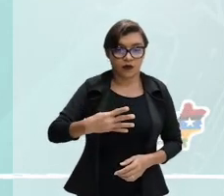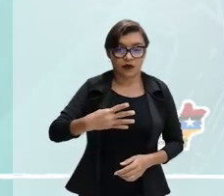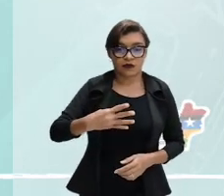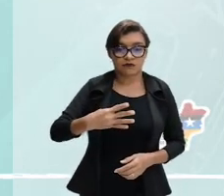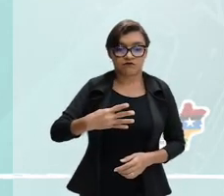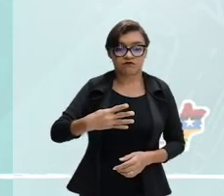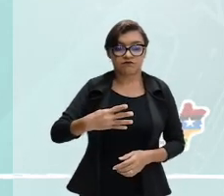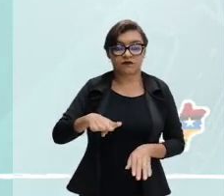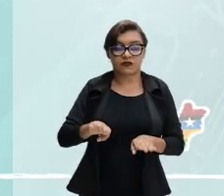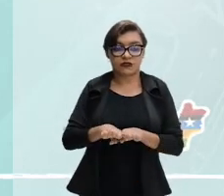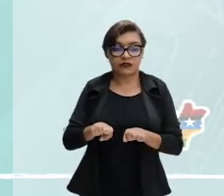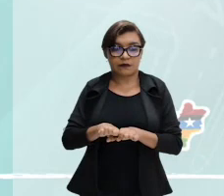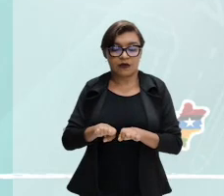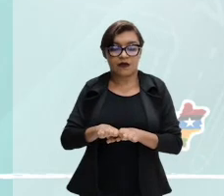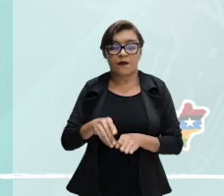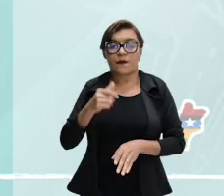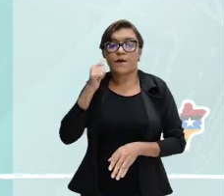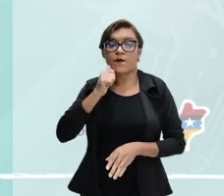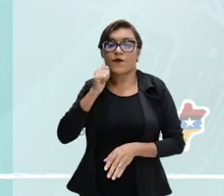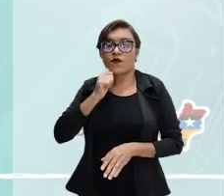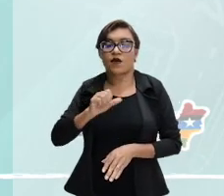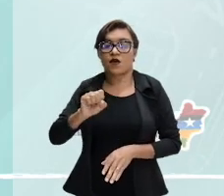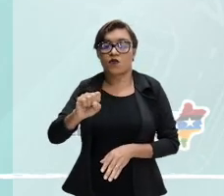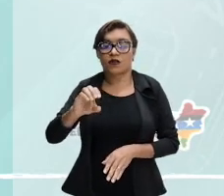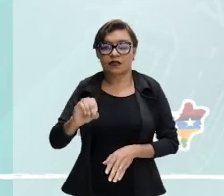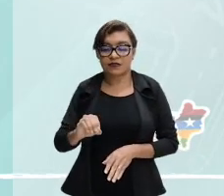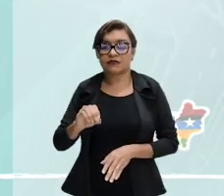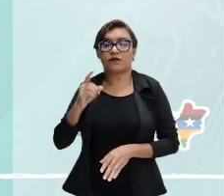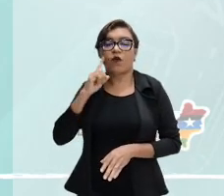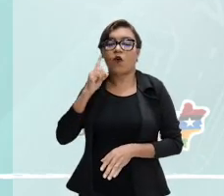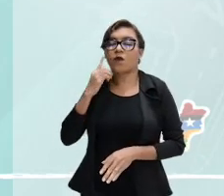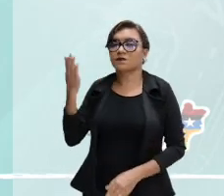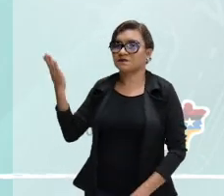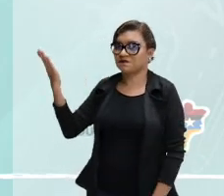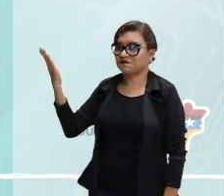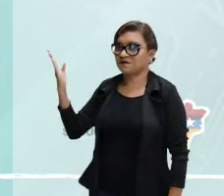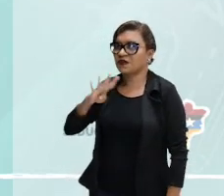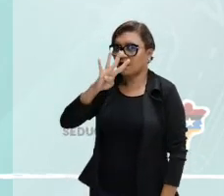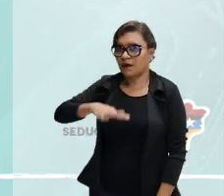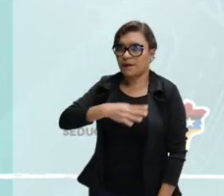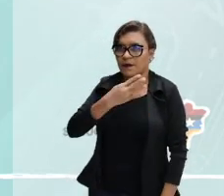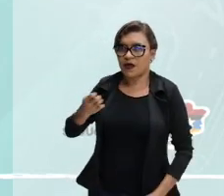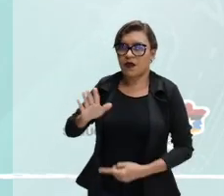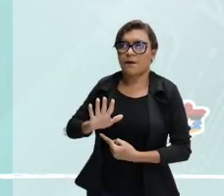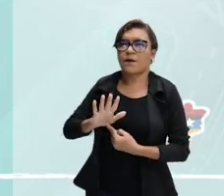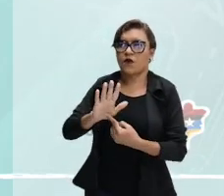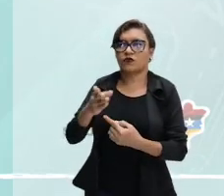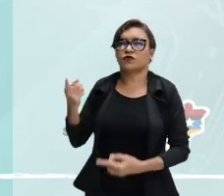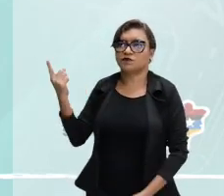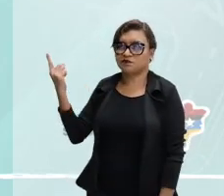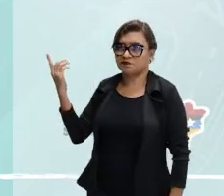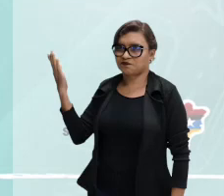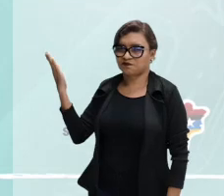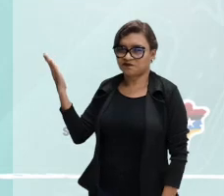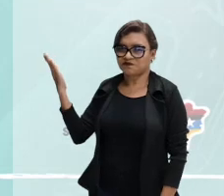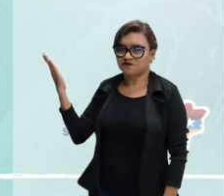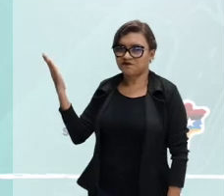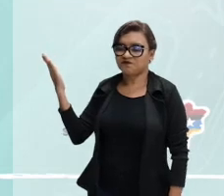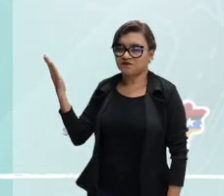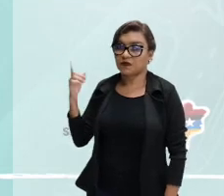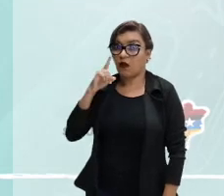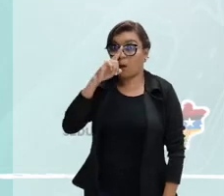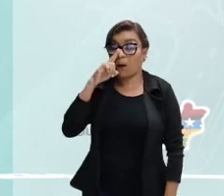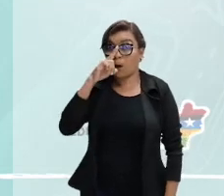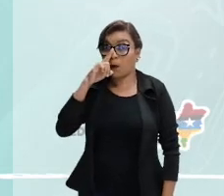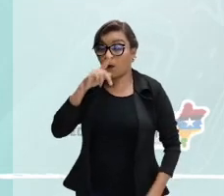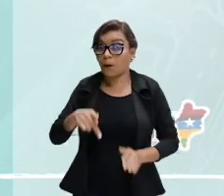mulher. A simples medida da circunferência abdominal também é considerada indicador do risco de complicações da obesidade.